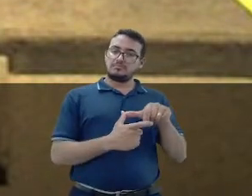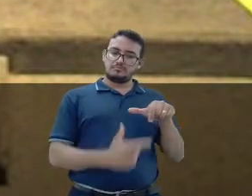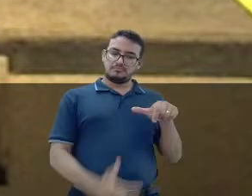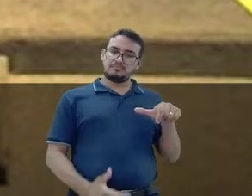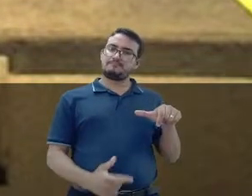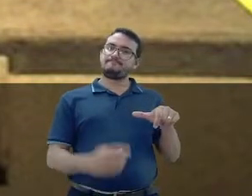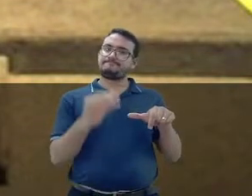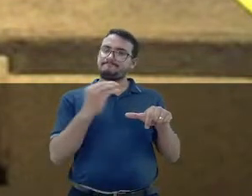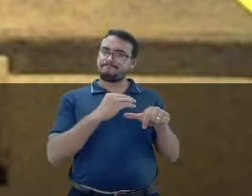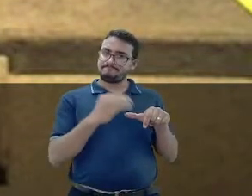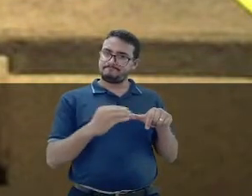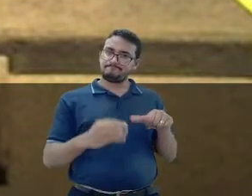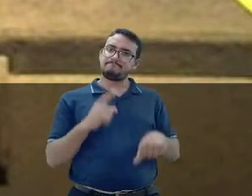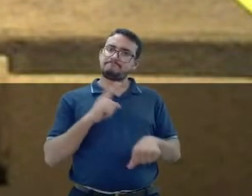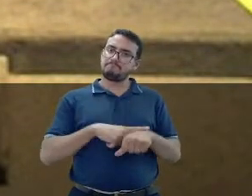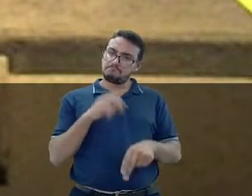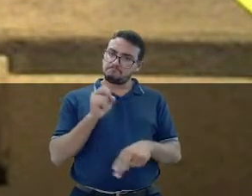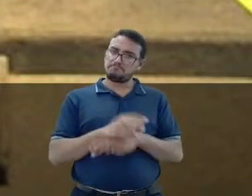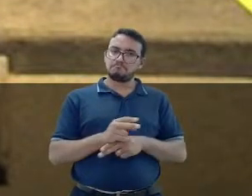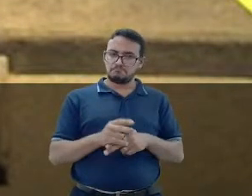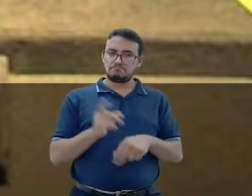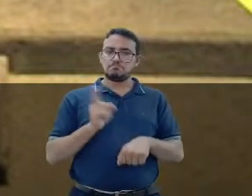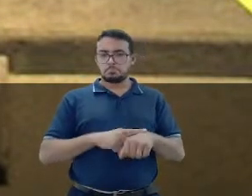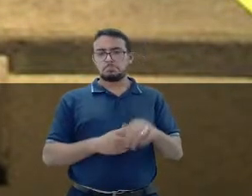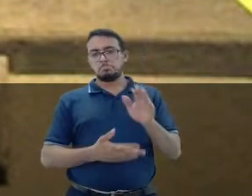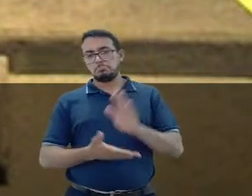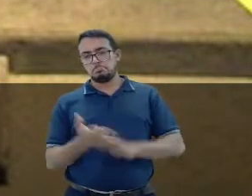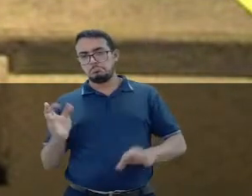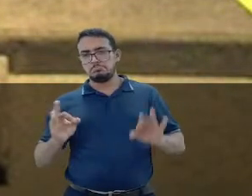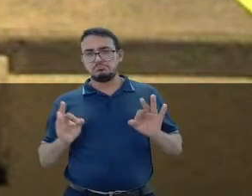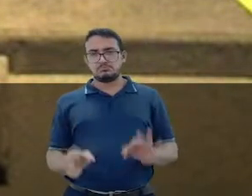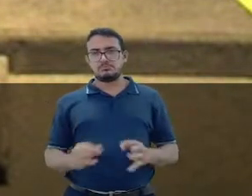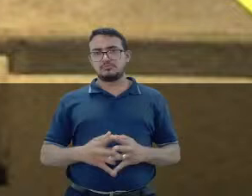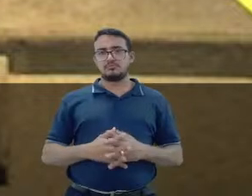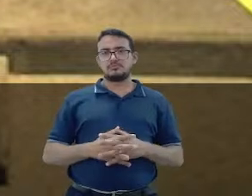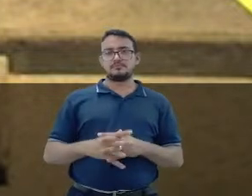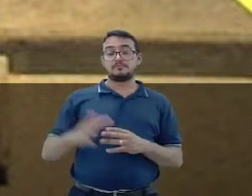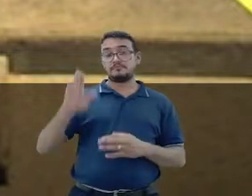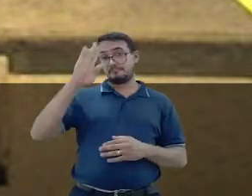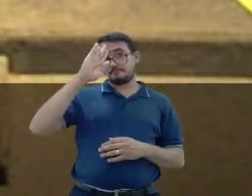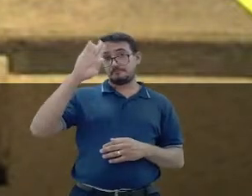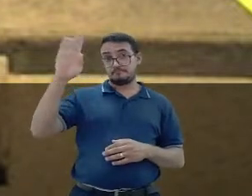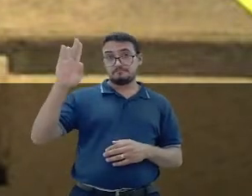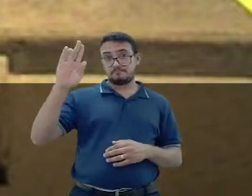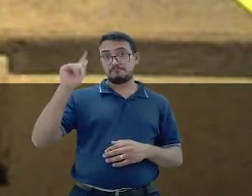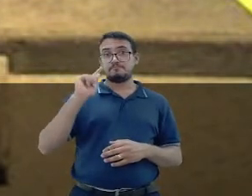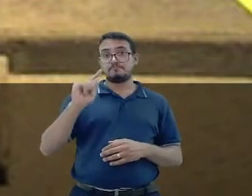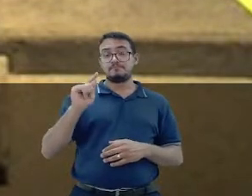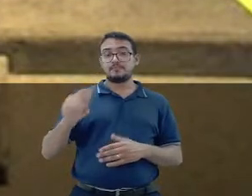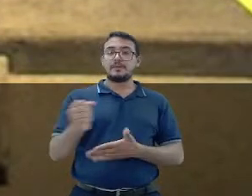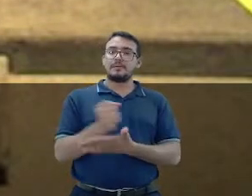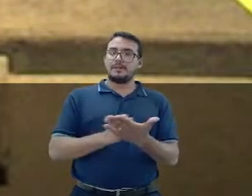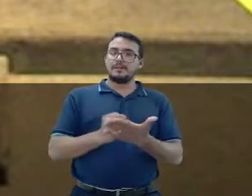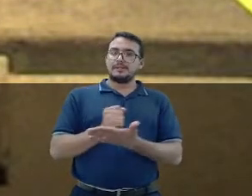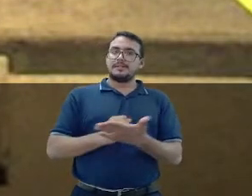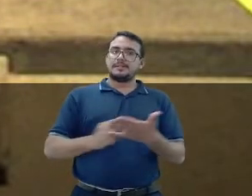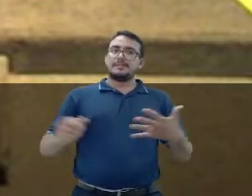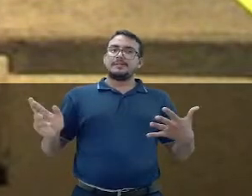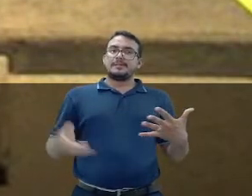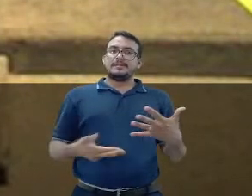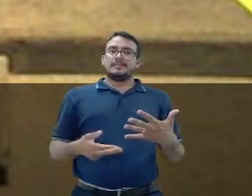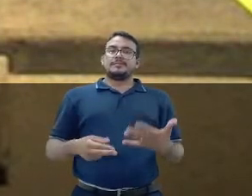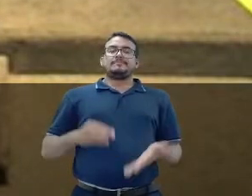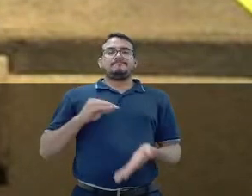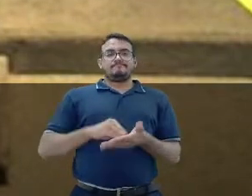aí, o ponto principal da sustentação oral e de fundamentação do recurso é essa falta de autorização